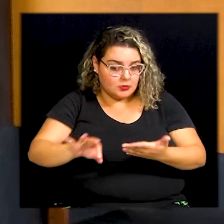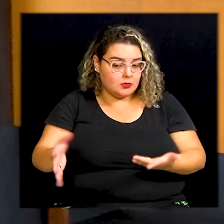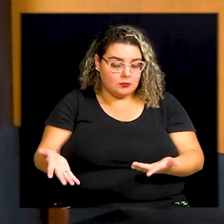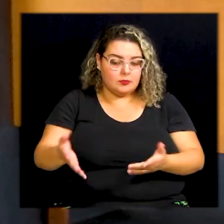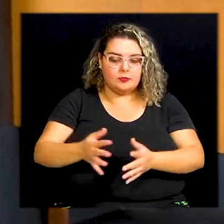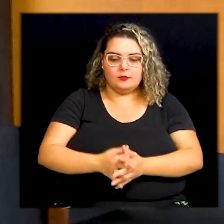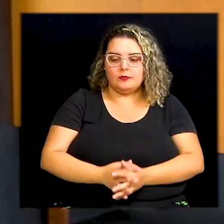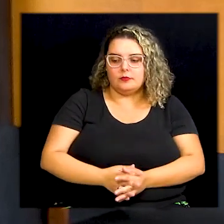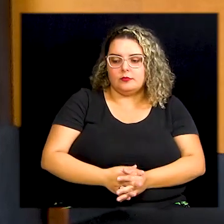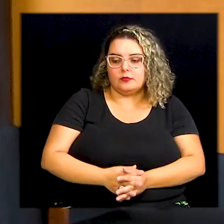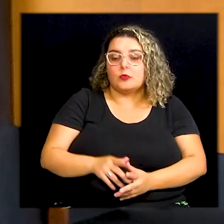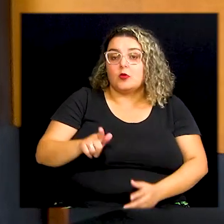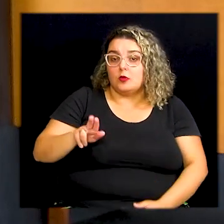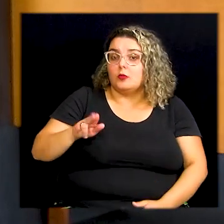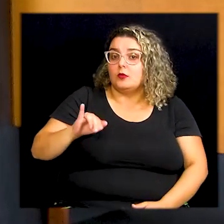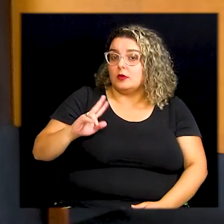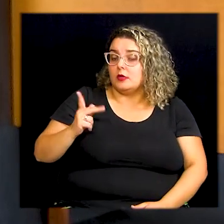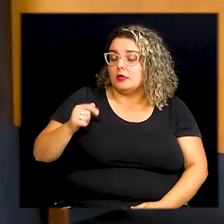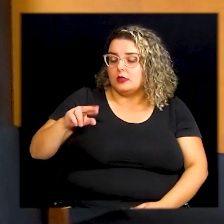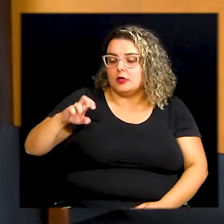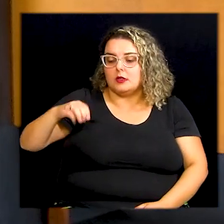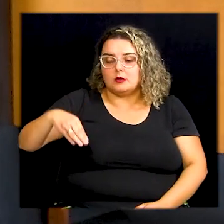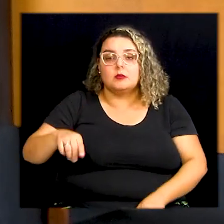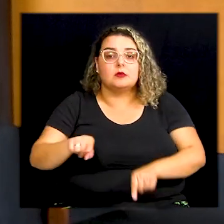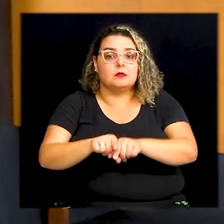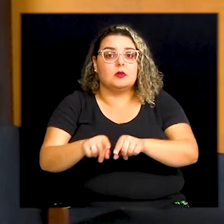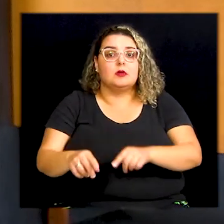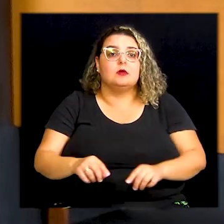Então... o Guilherme também, o